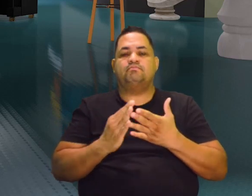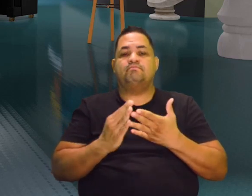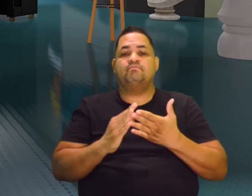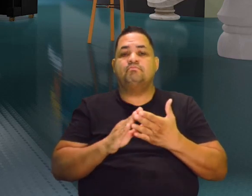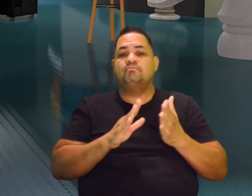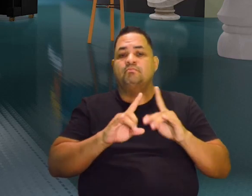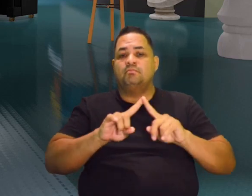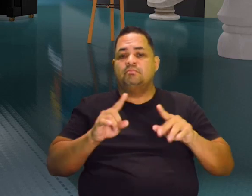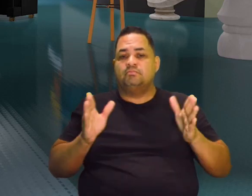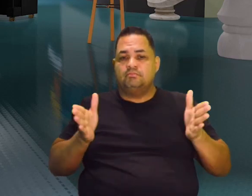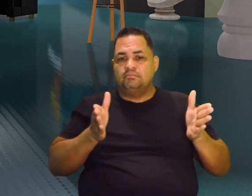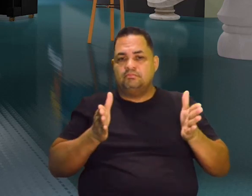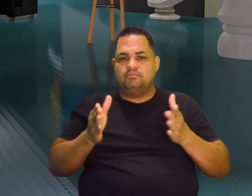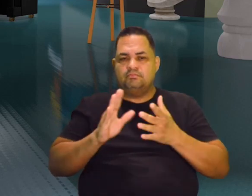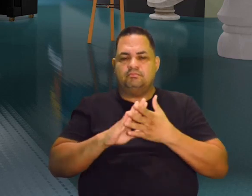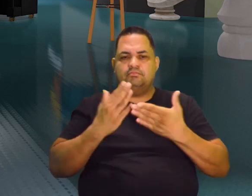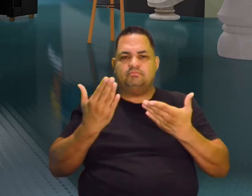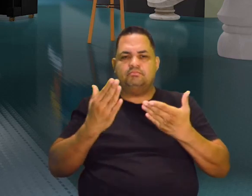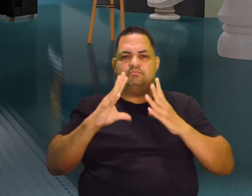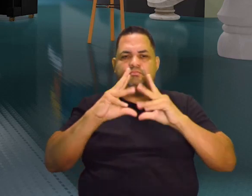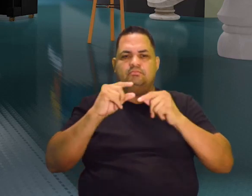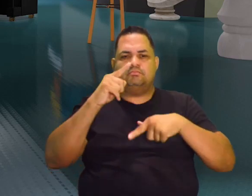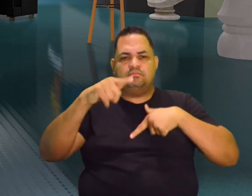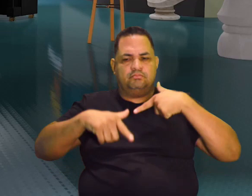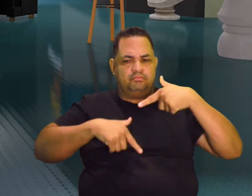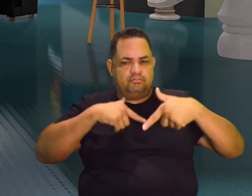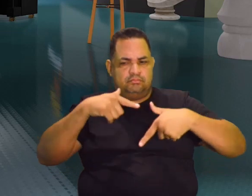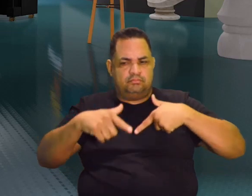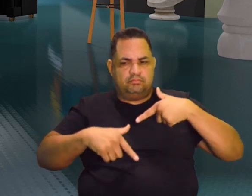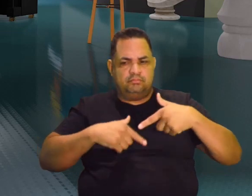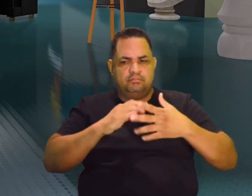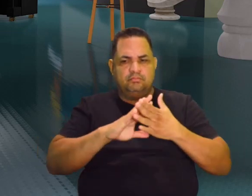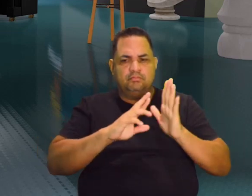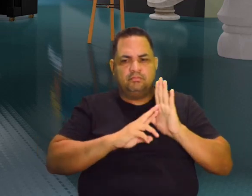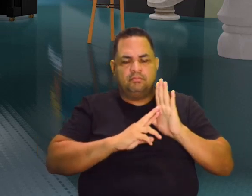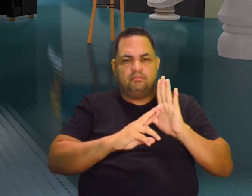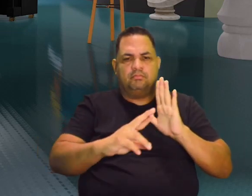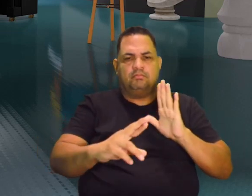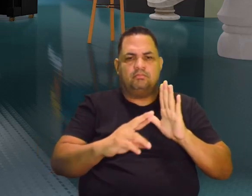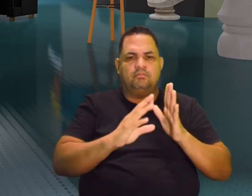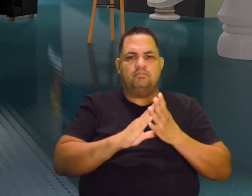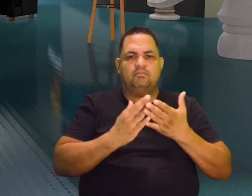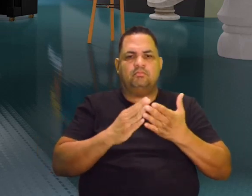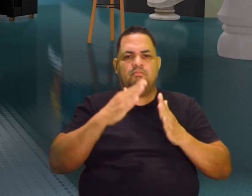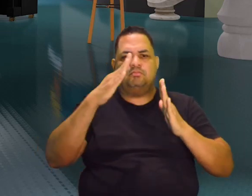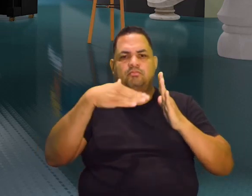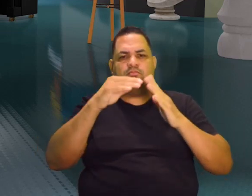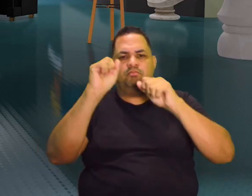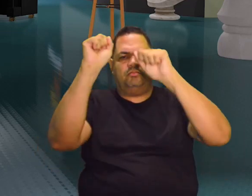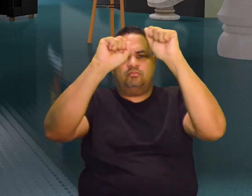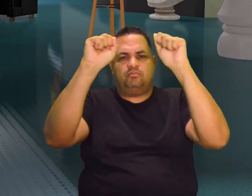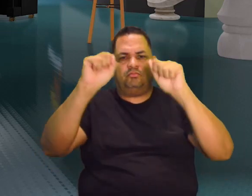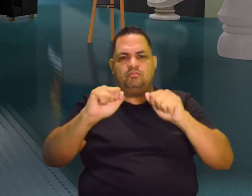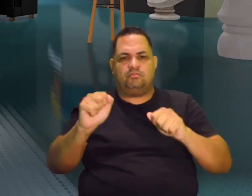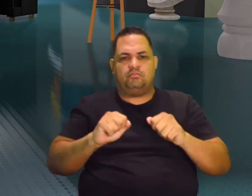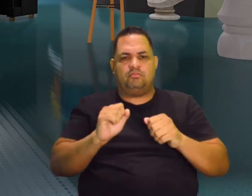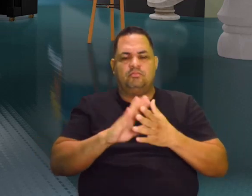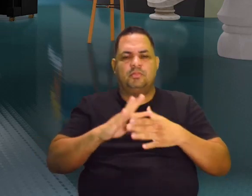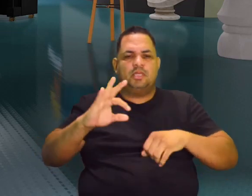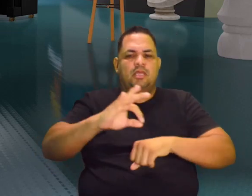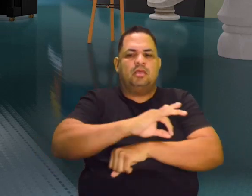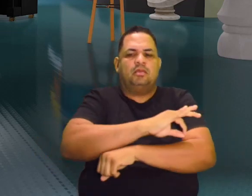período aí, todas as produções, as representações, pinturas, esculturas, a